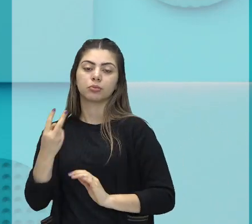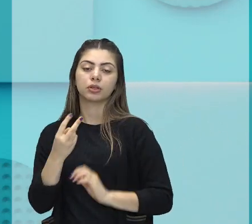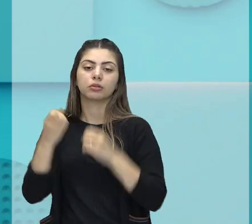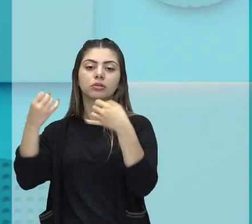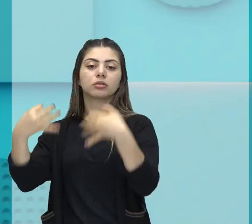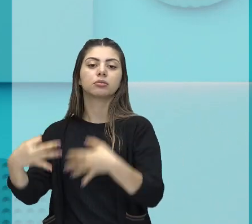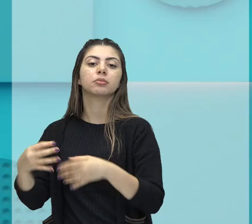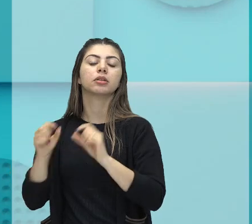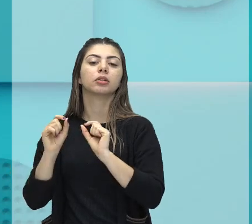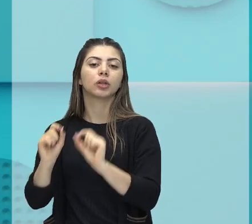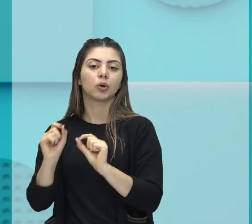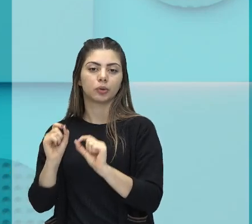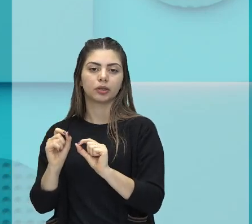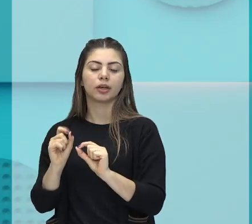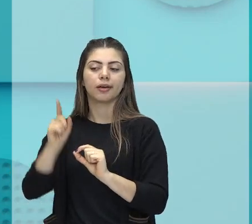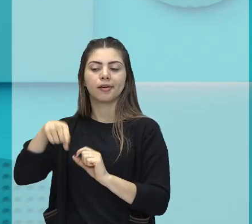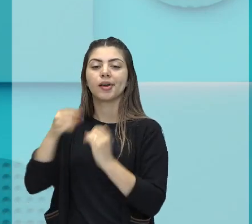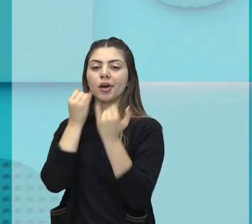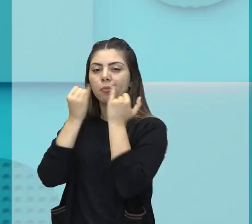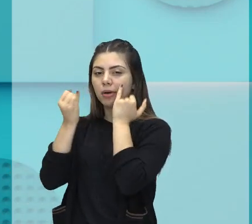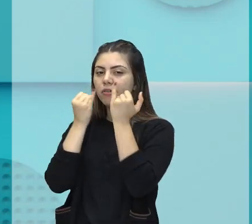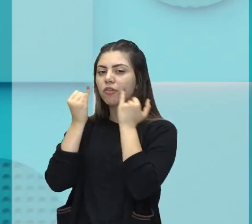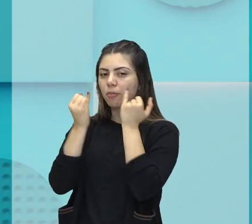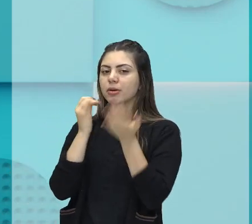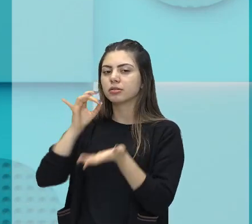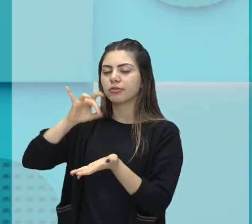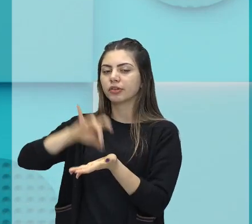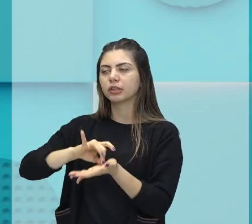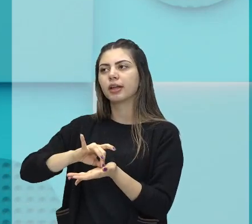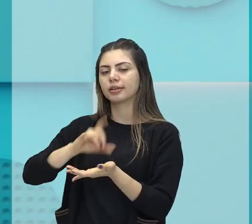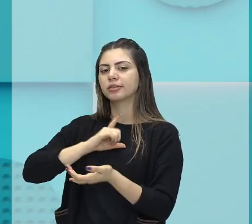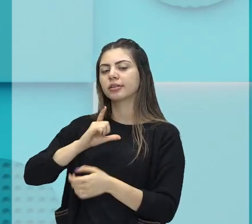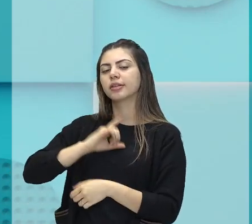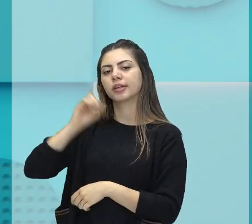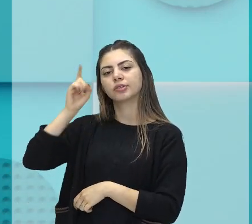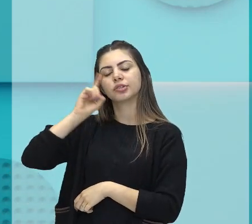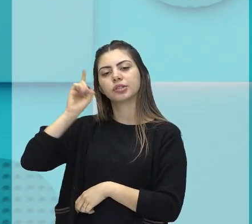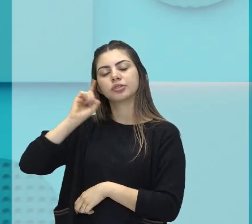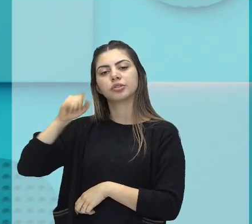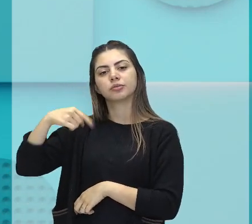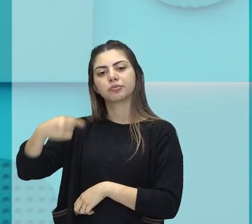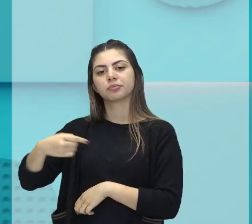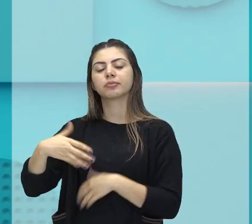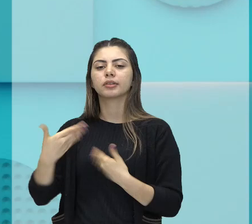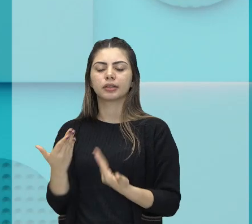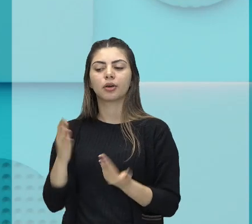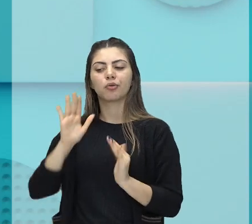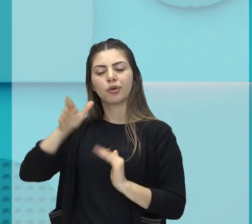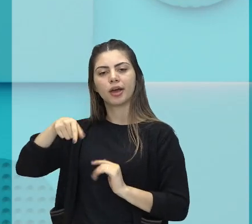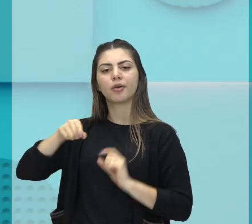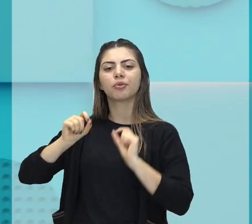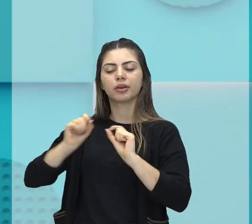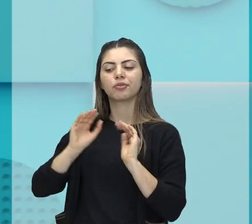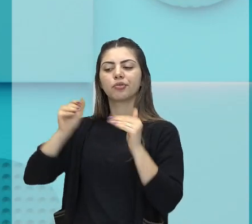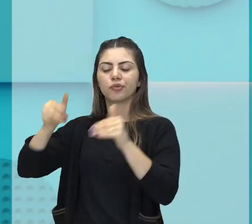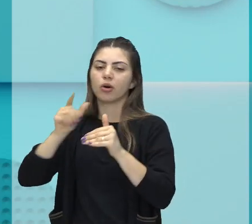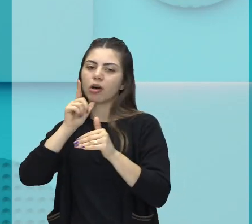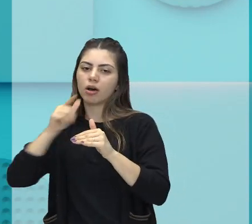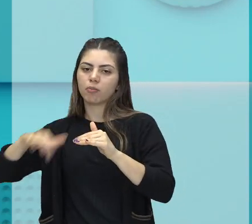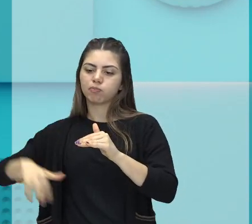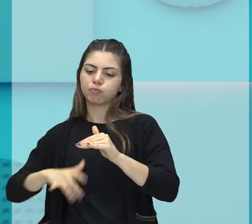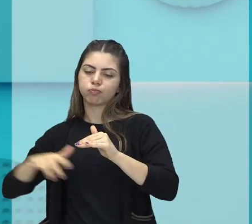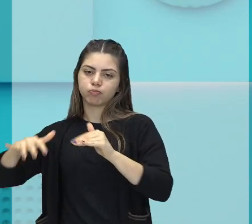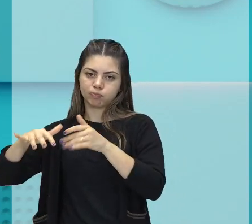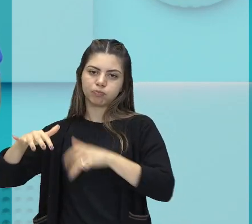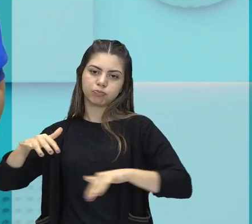nós vimos a informação do nosso dia a dia, especificando aí a cheia do rio